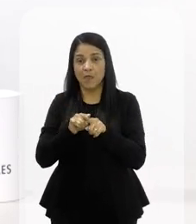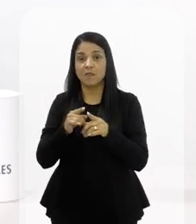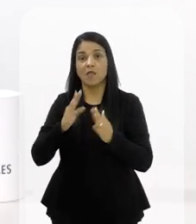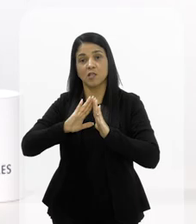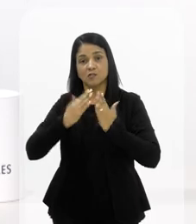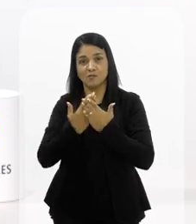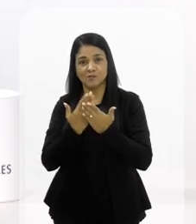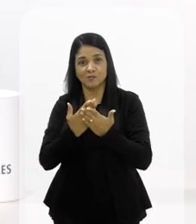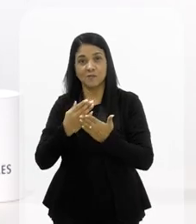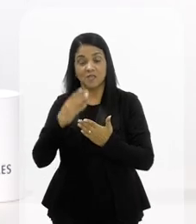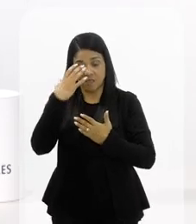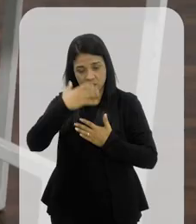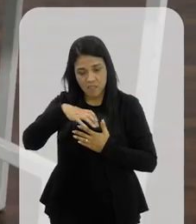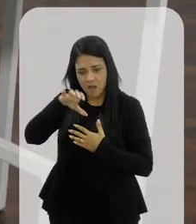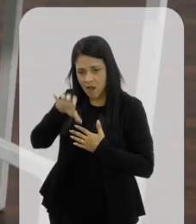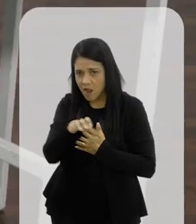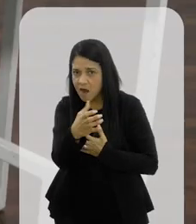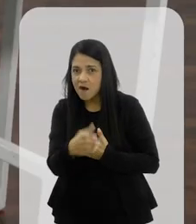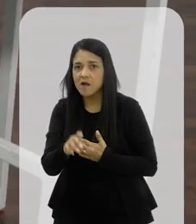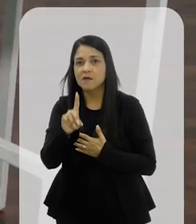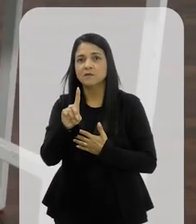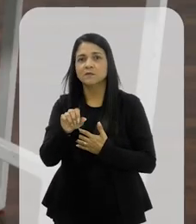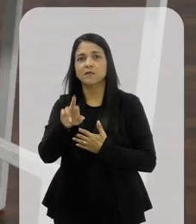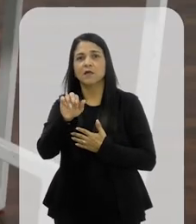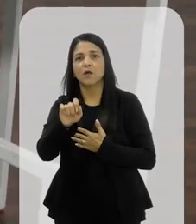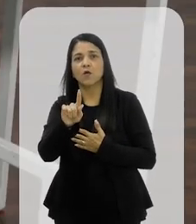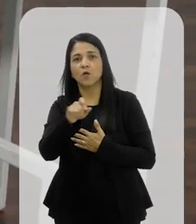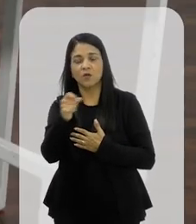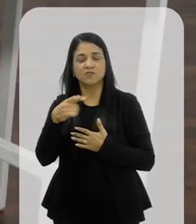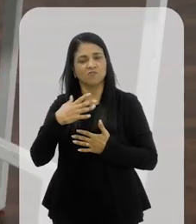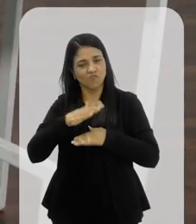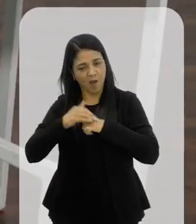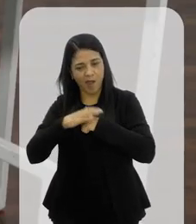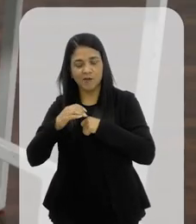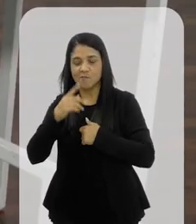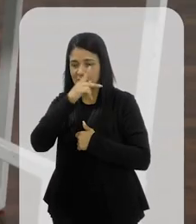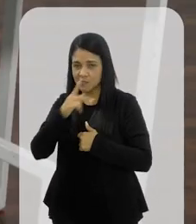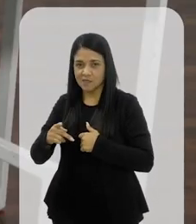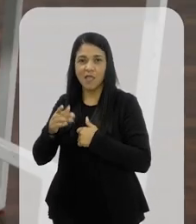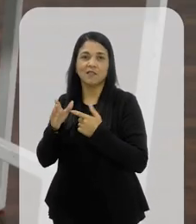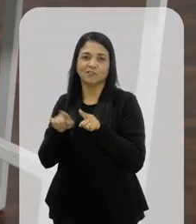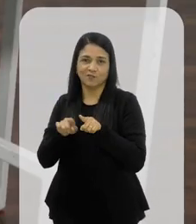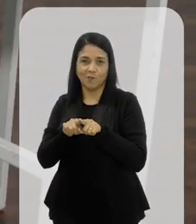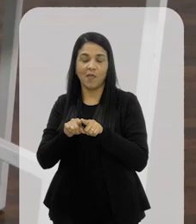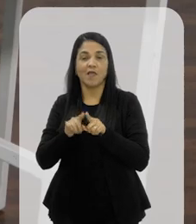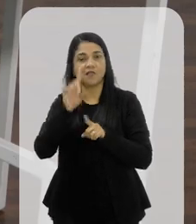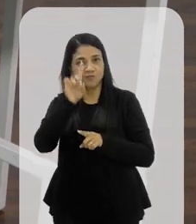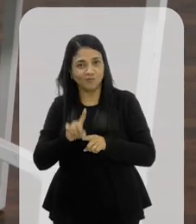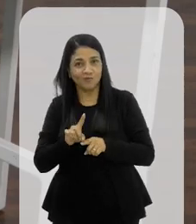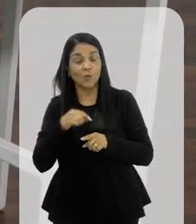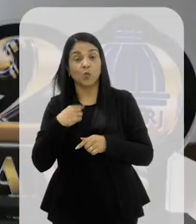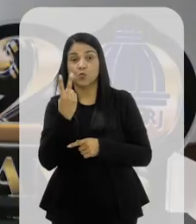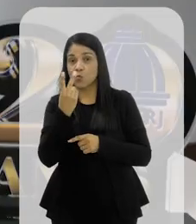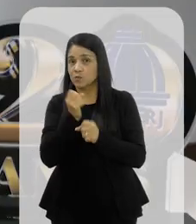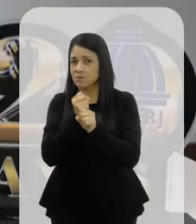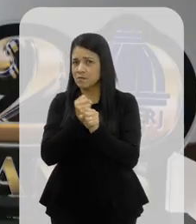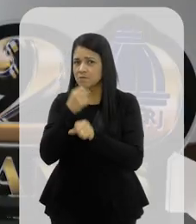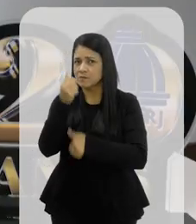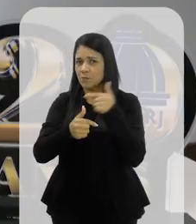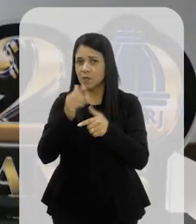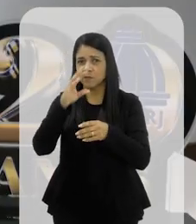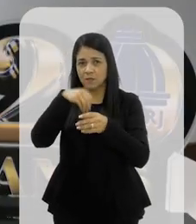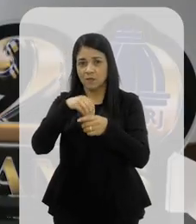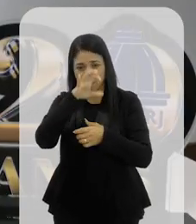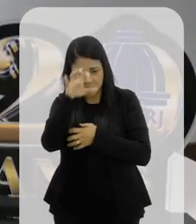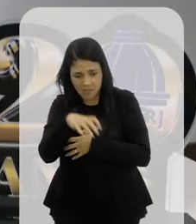pela dragões né A escola que eu tenho muito carinho né nosso abraço pro Presidente tomate e a sua diretoria eu passei dois anos lá na